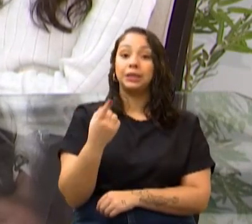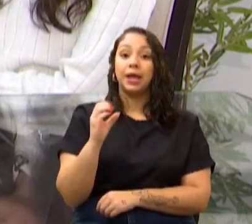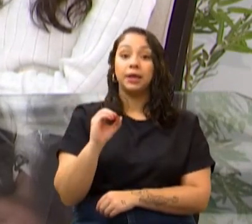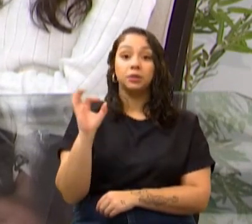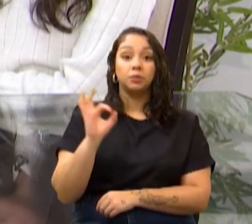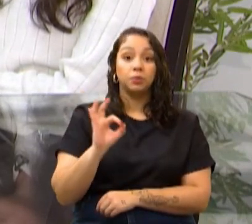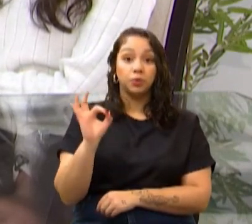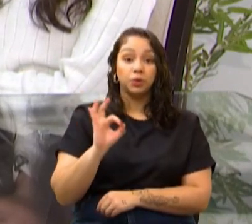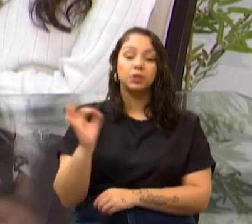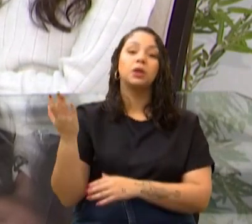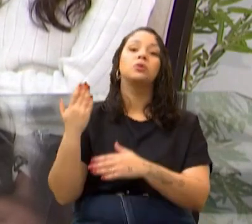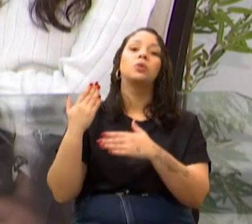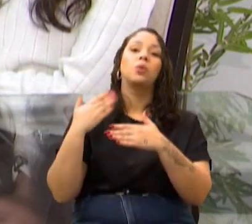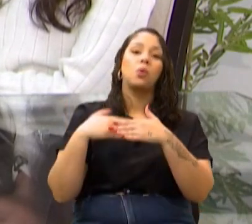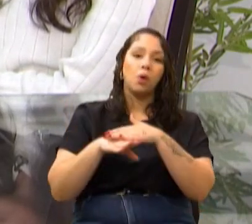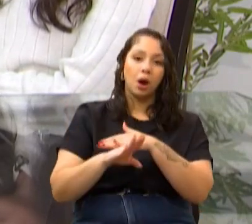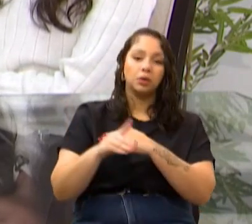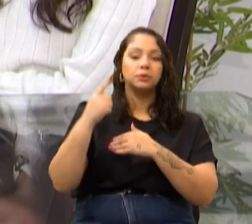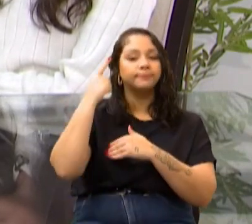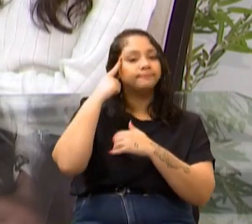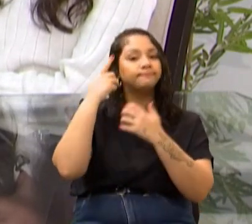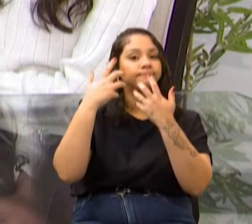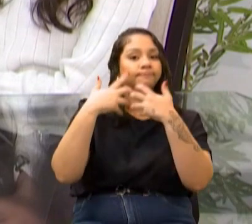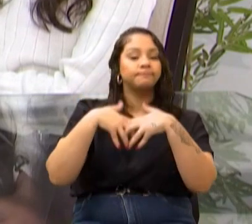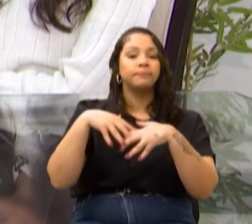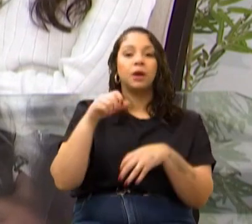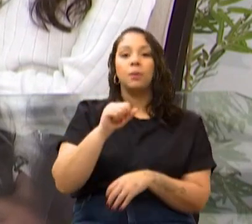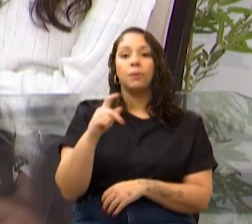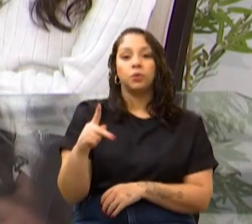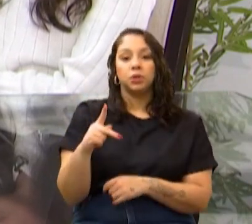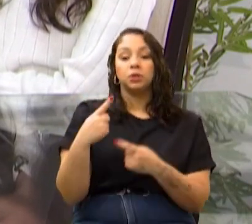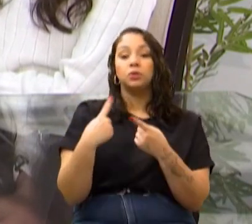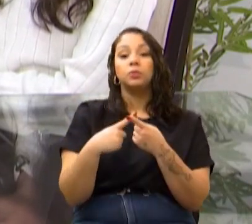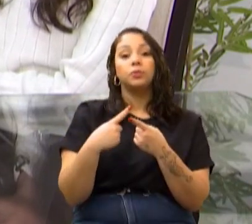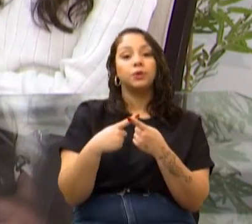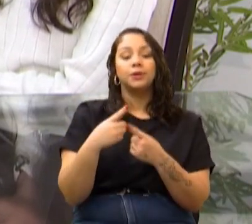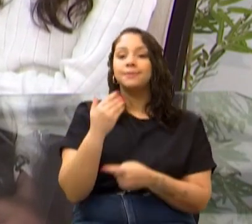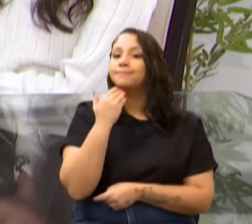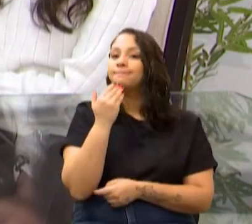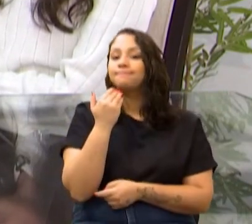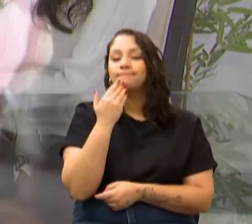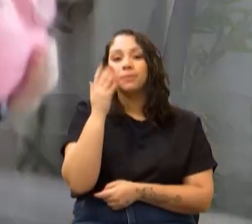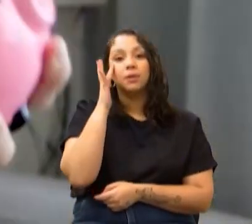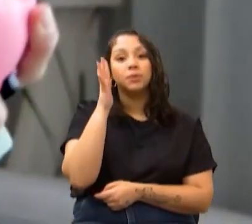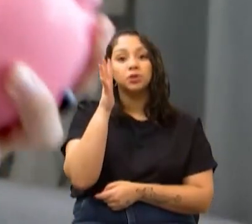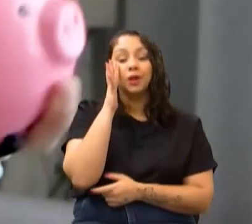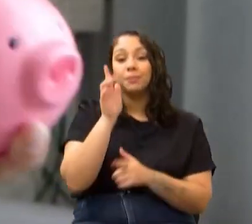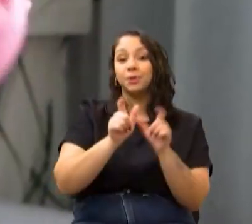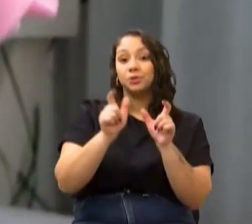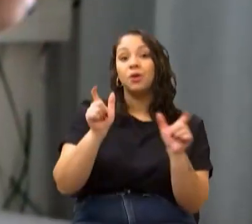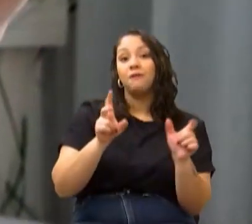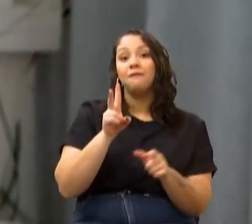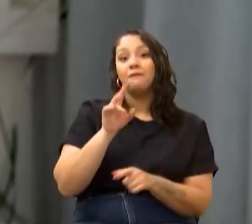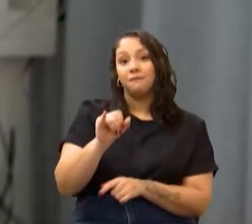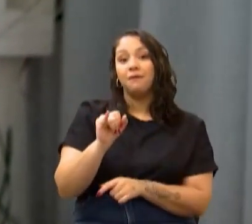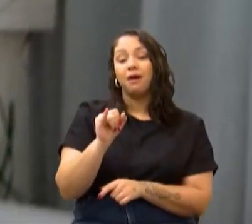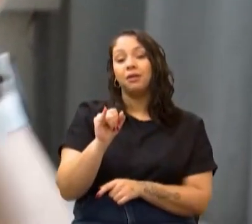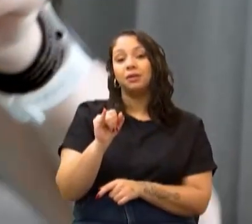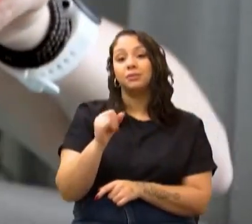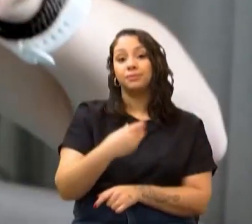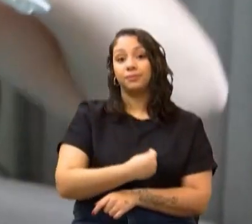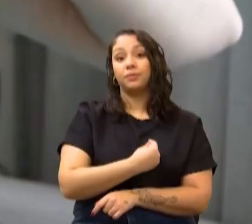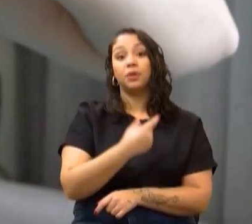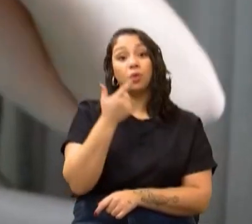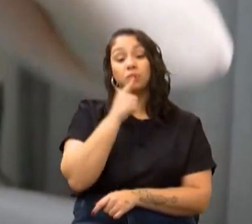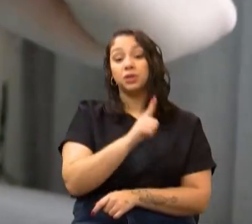ganha, 10% você faça uma reserva para pensar na sua aposentadoria, porque não dá para imaginar que as pessoas